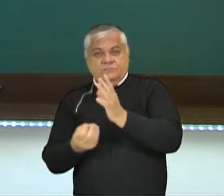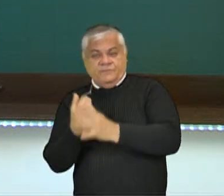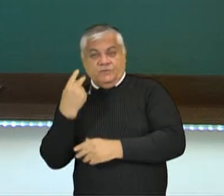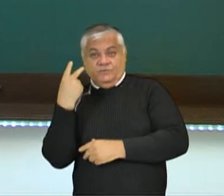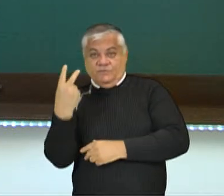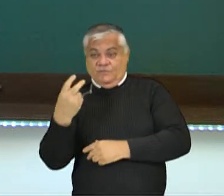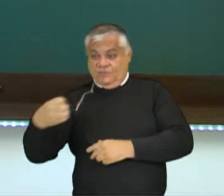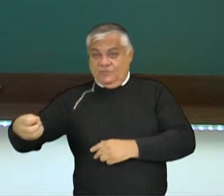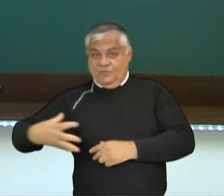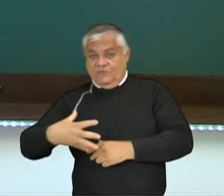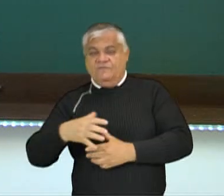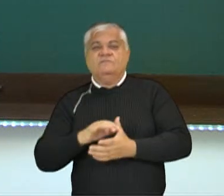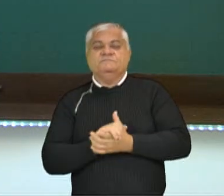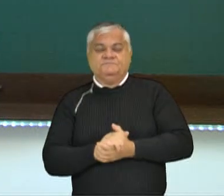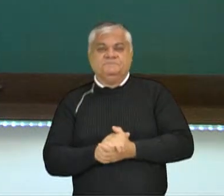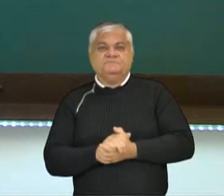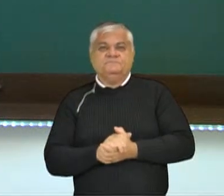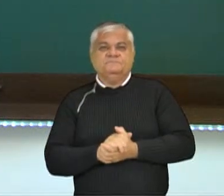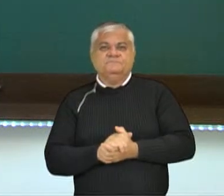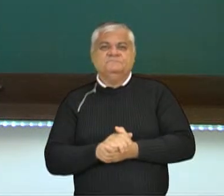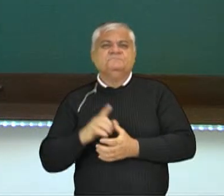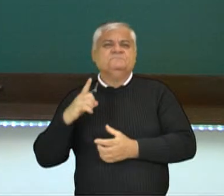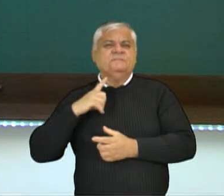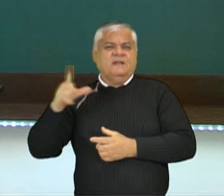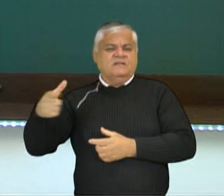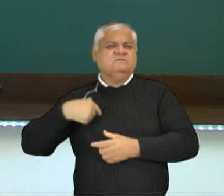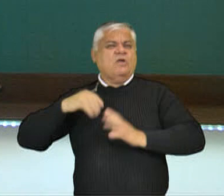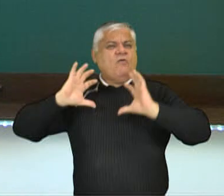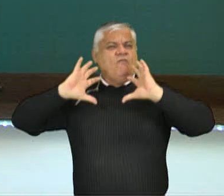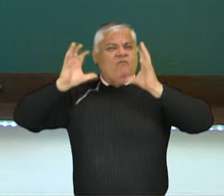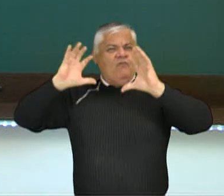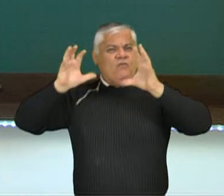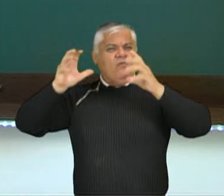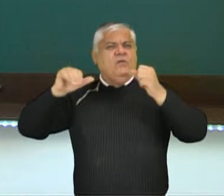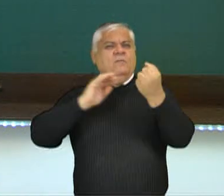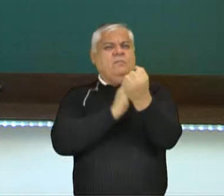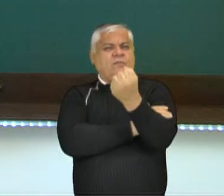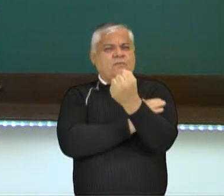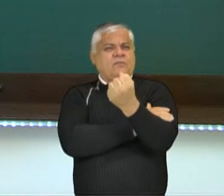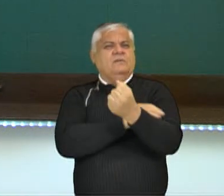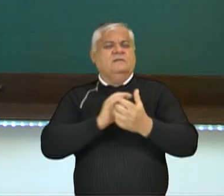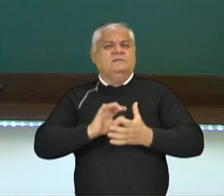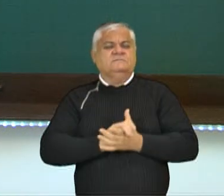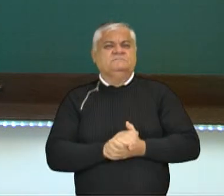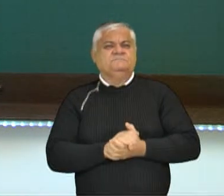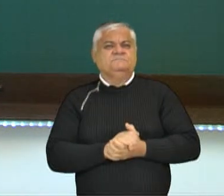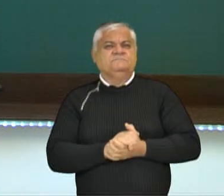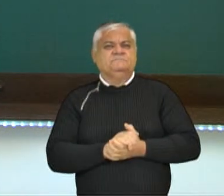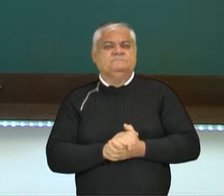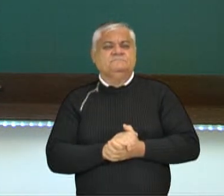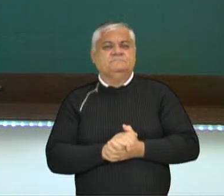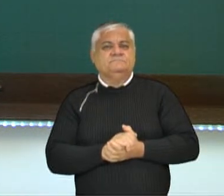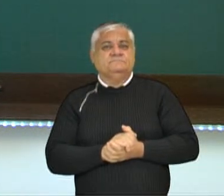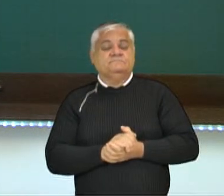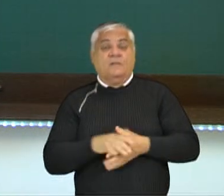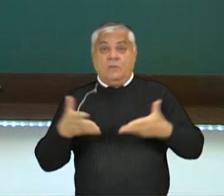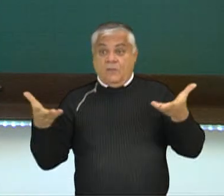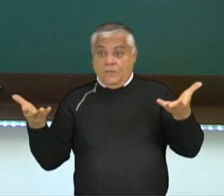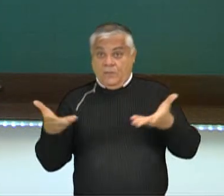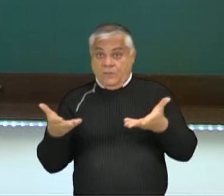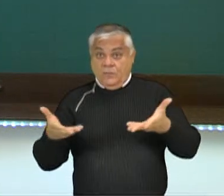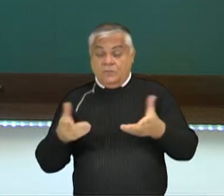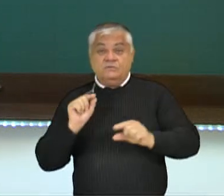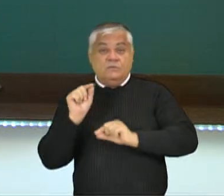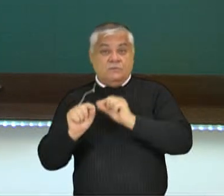aí no esporte, né? Tem times de vôlei aí muito, muito poderosos que ganharam vários campeonatos aí. Então, atualmente, nós